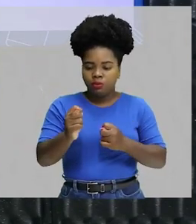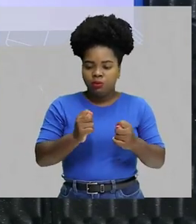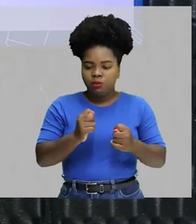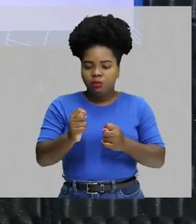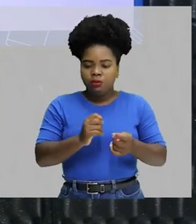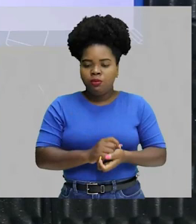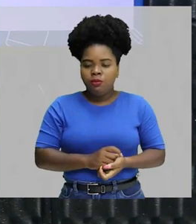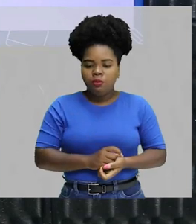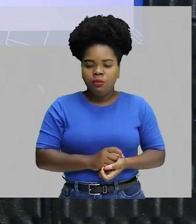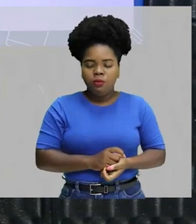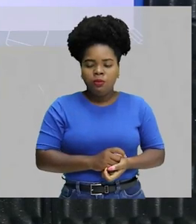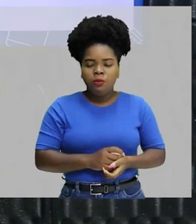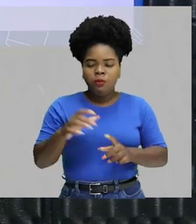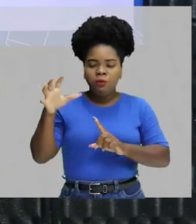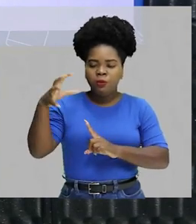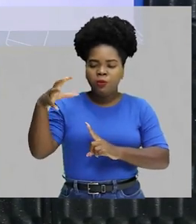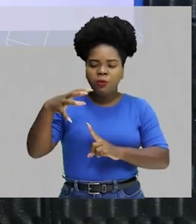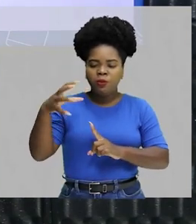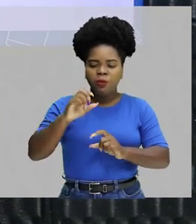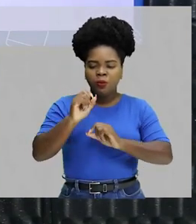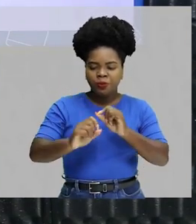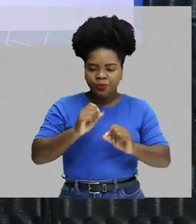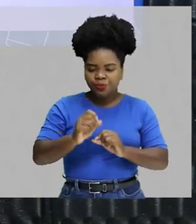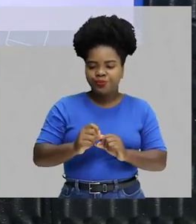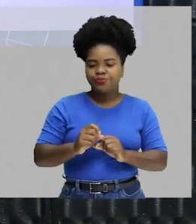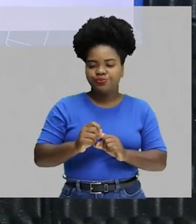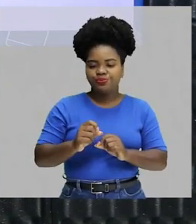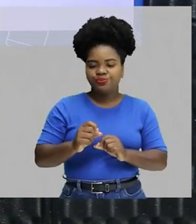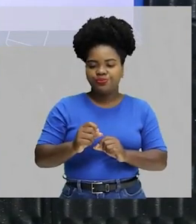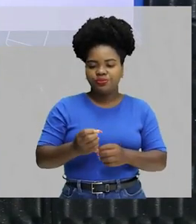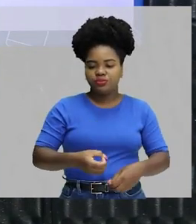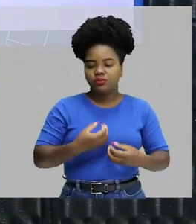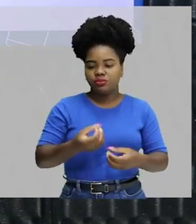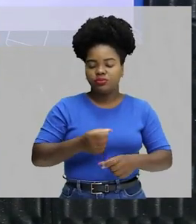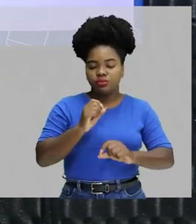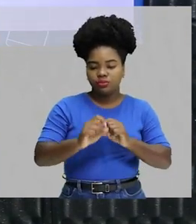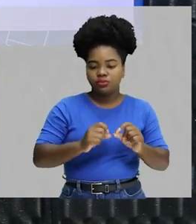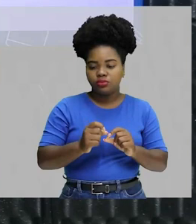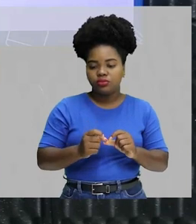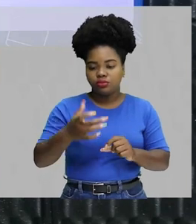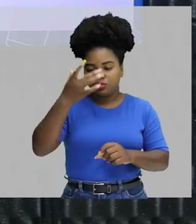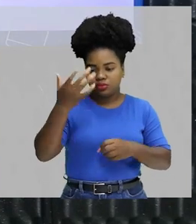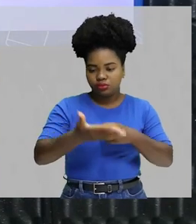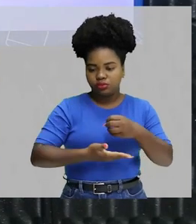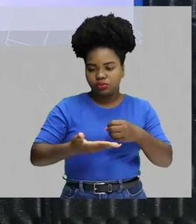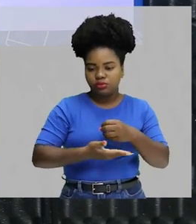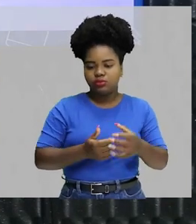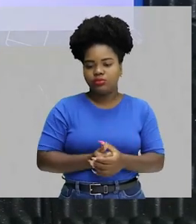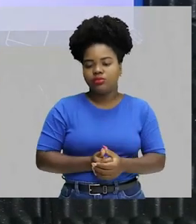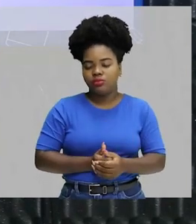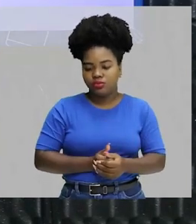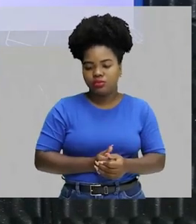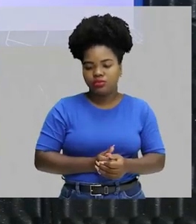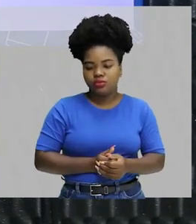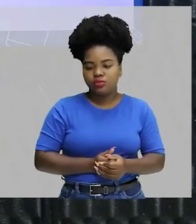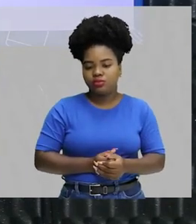vai influenciar a formação daqueles que se baseiam por quê pelos noticiários tem